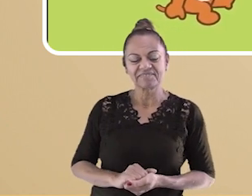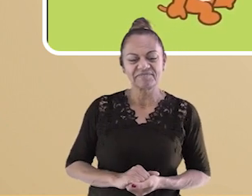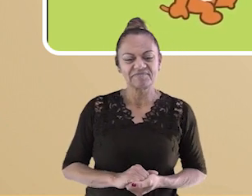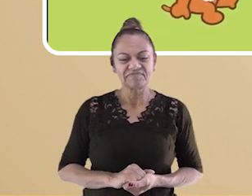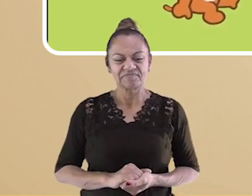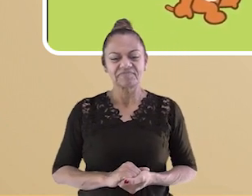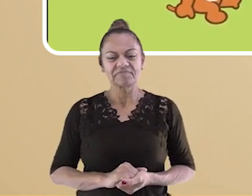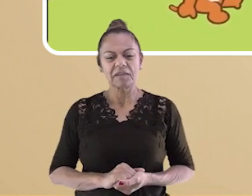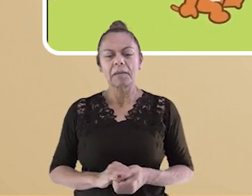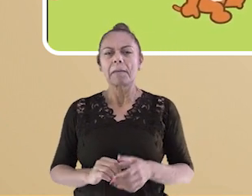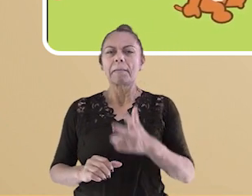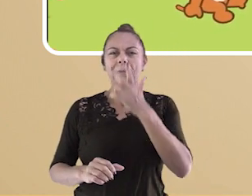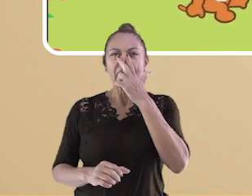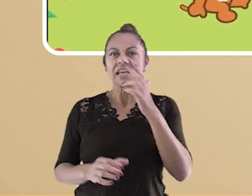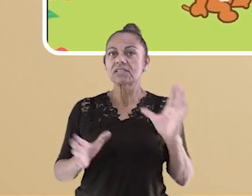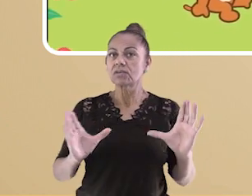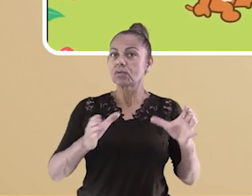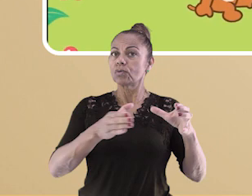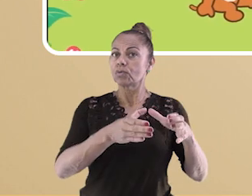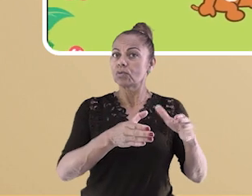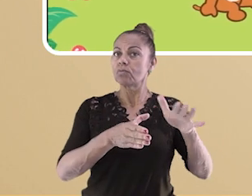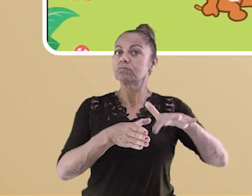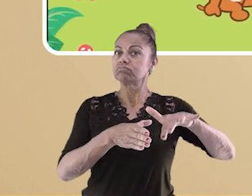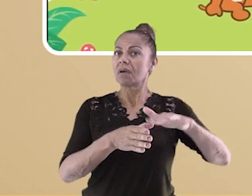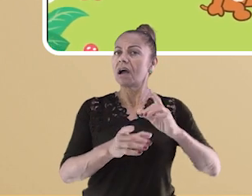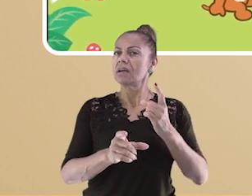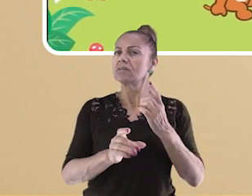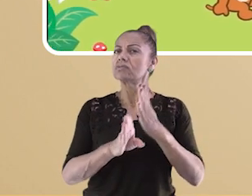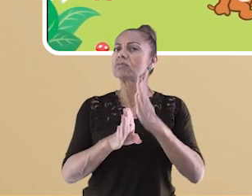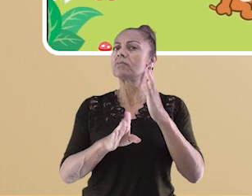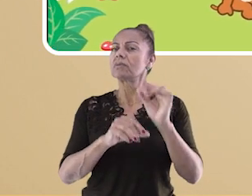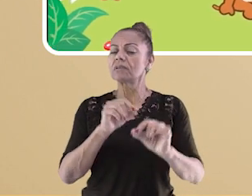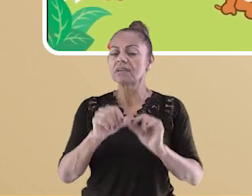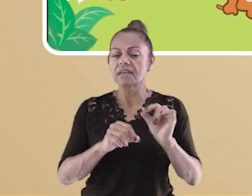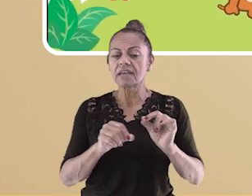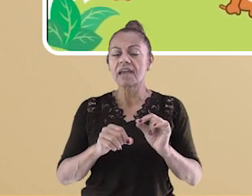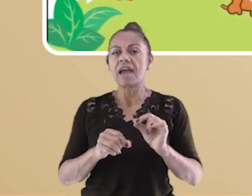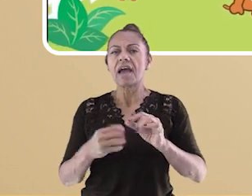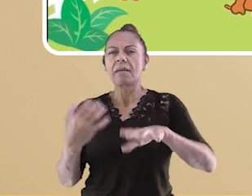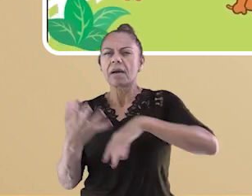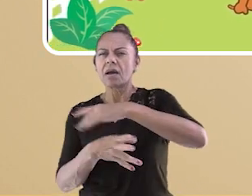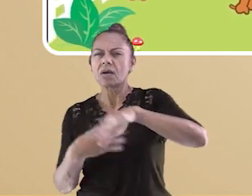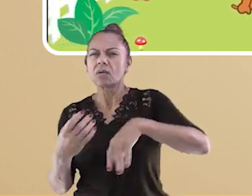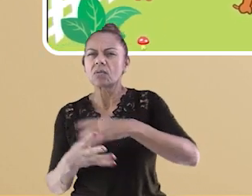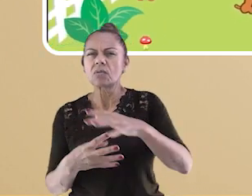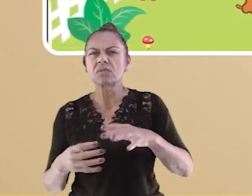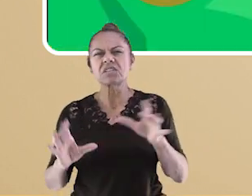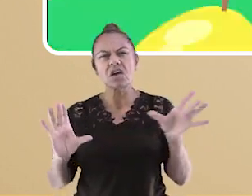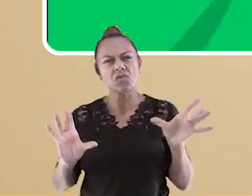Parece que a turma descobriu que arrumar a bagunça é mais divertido quando se faz junto.